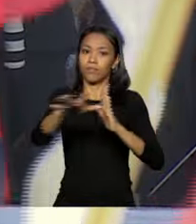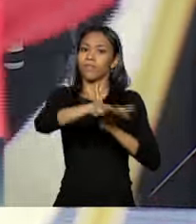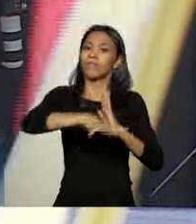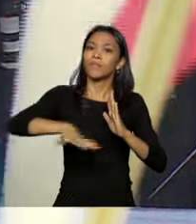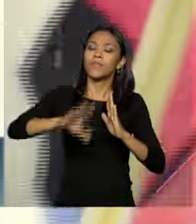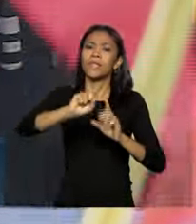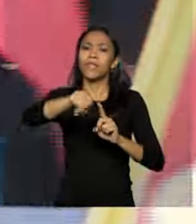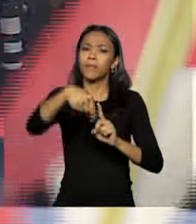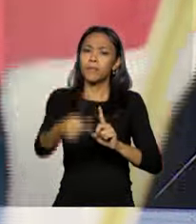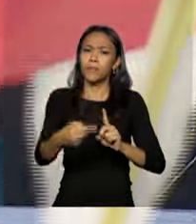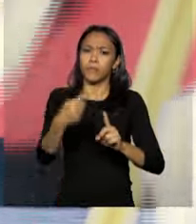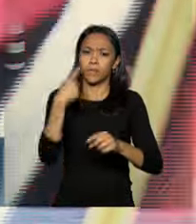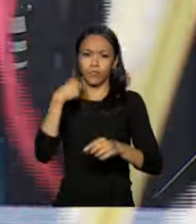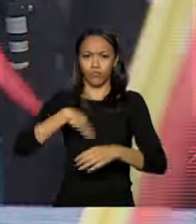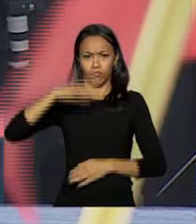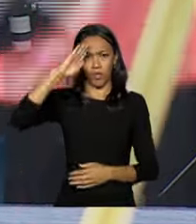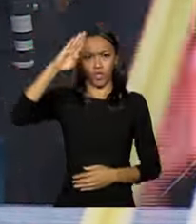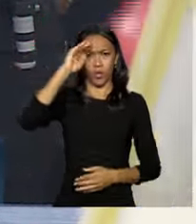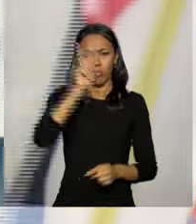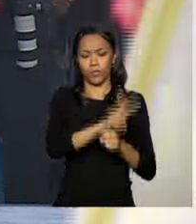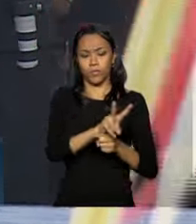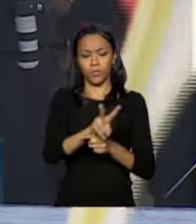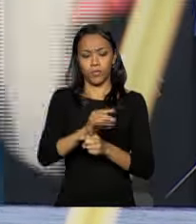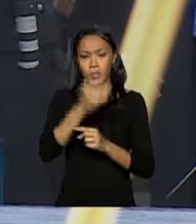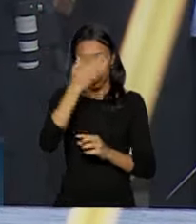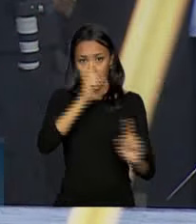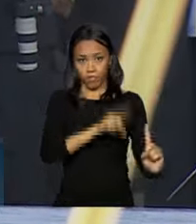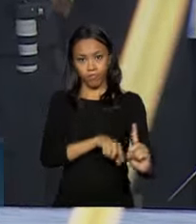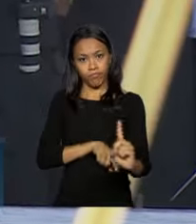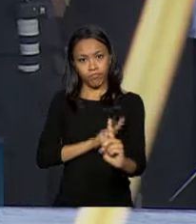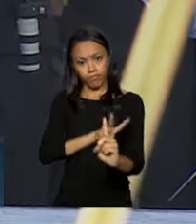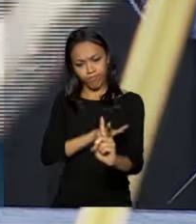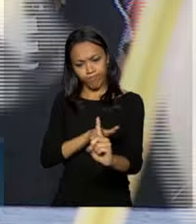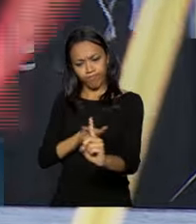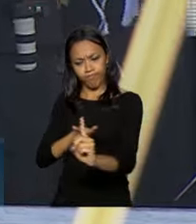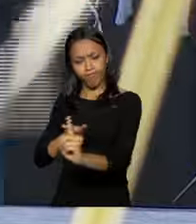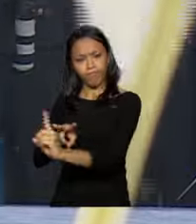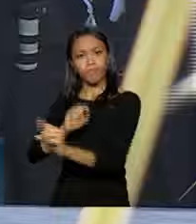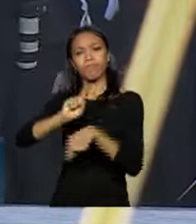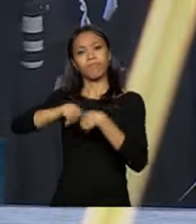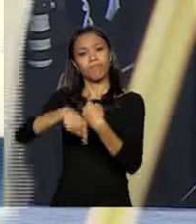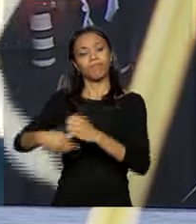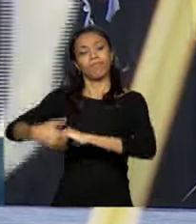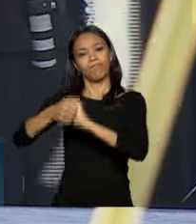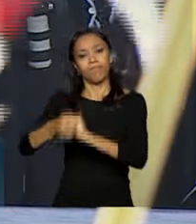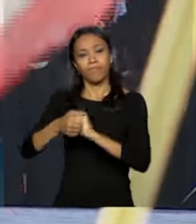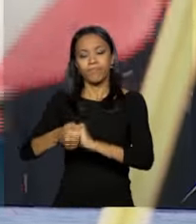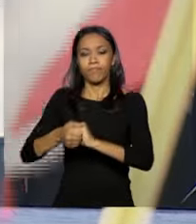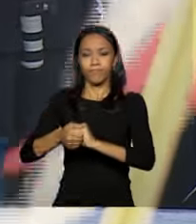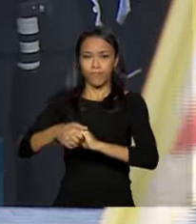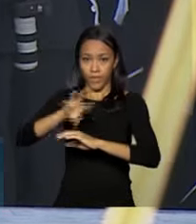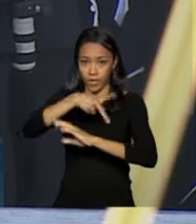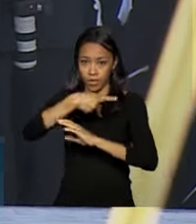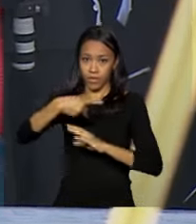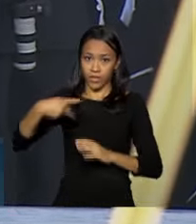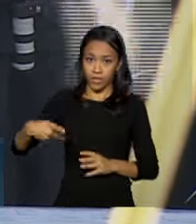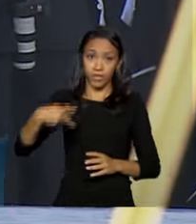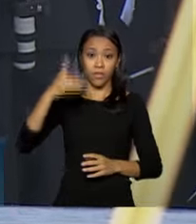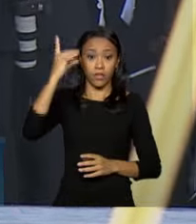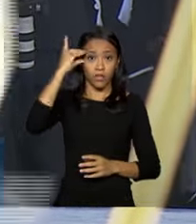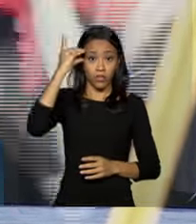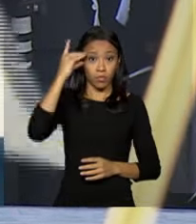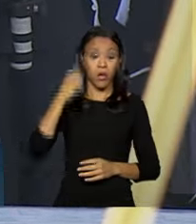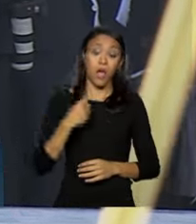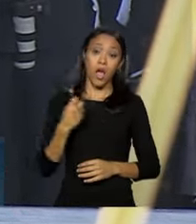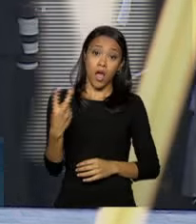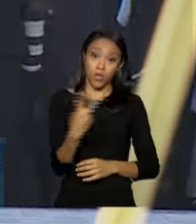depois de passar em revista as tropas e ser recebida pela presidenta no alto da rampa. As duas tiveram